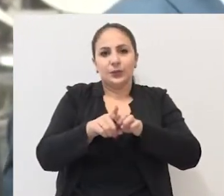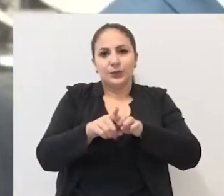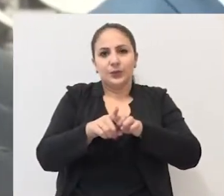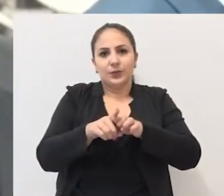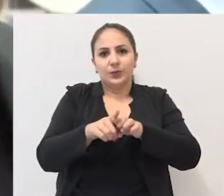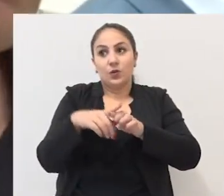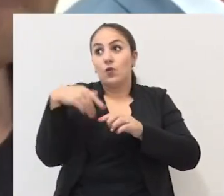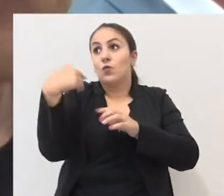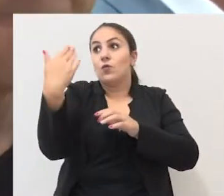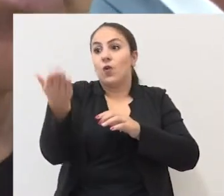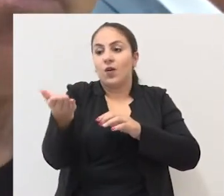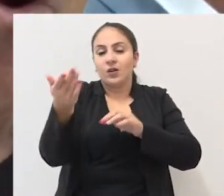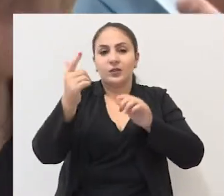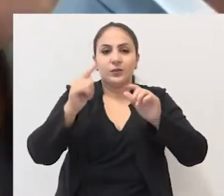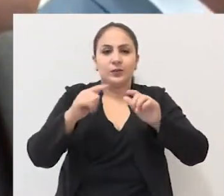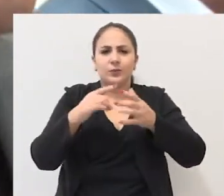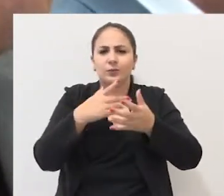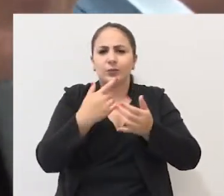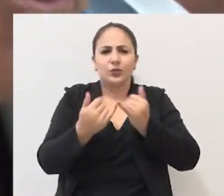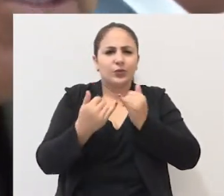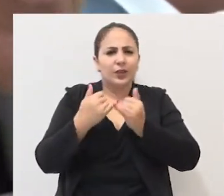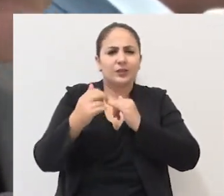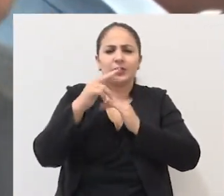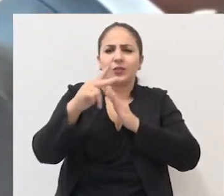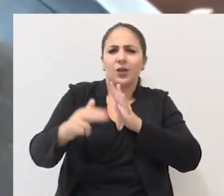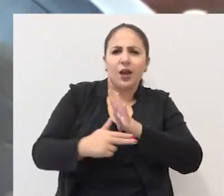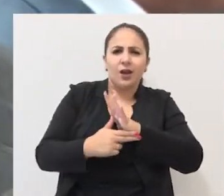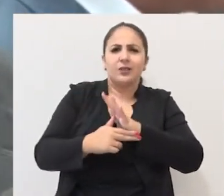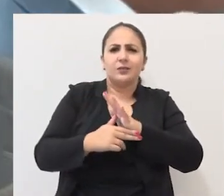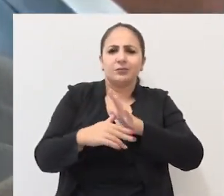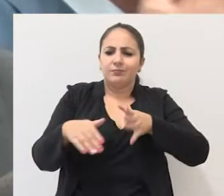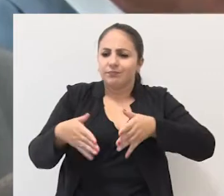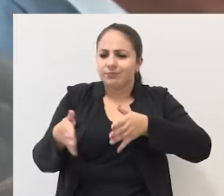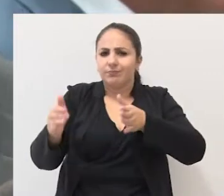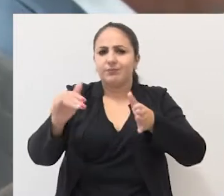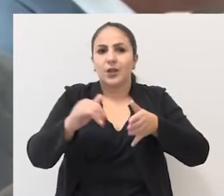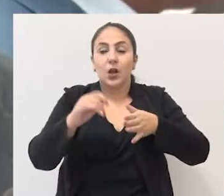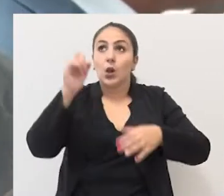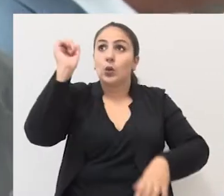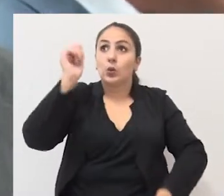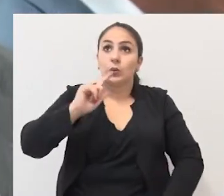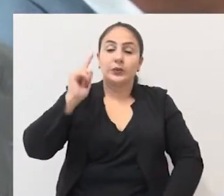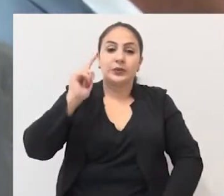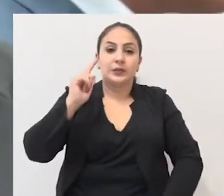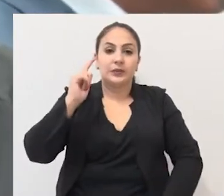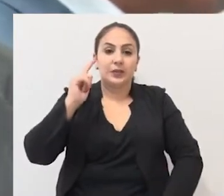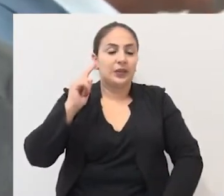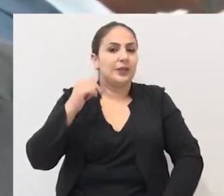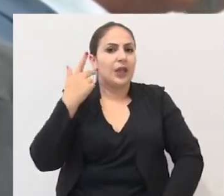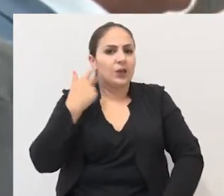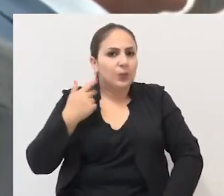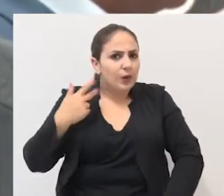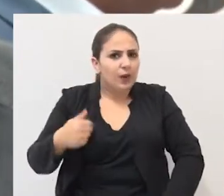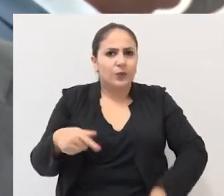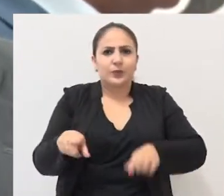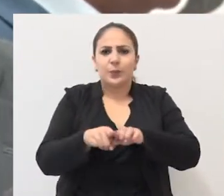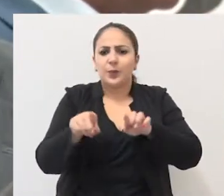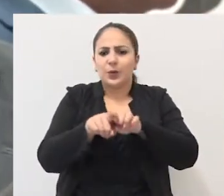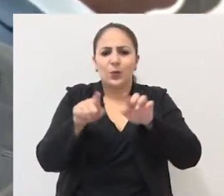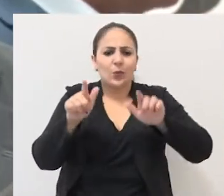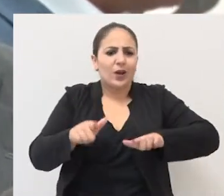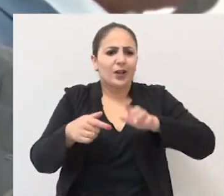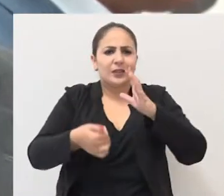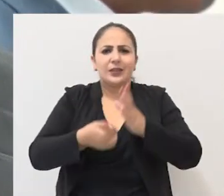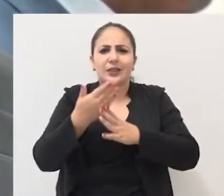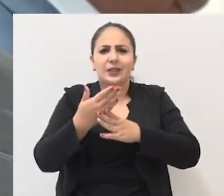exterior, né, com amplos malls, amplos corredores, luz natural, um paisagismo que recria